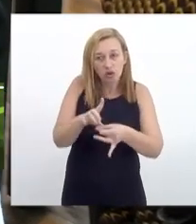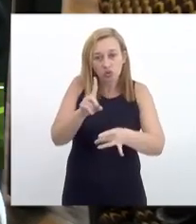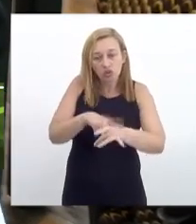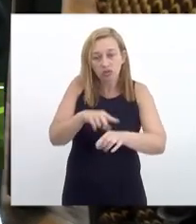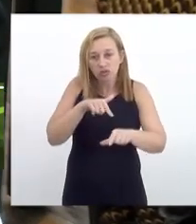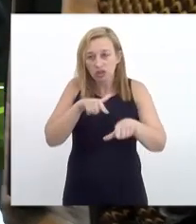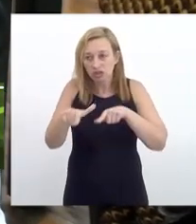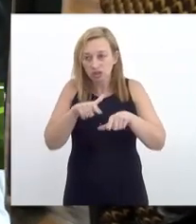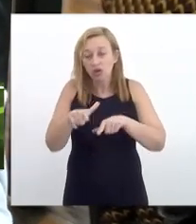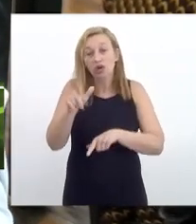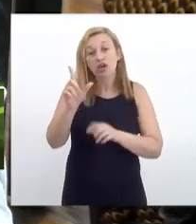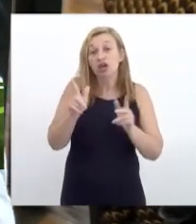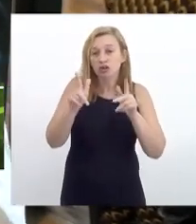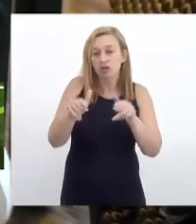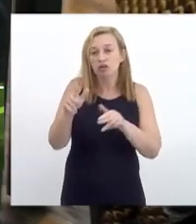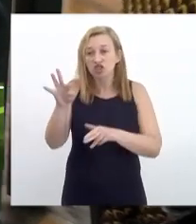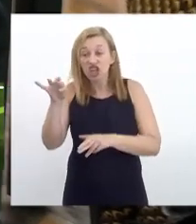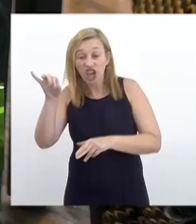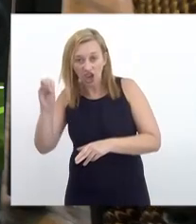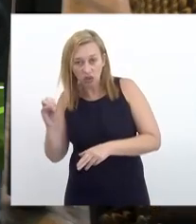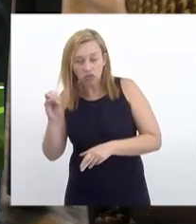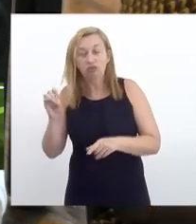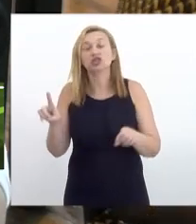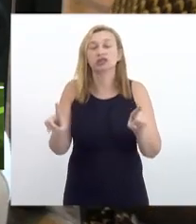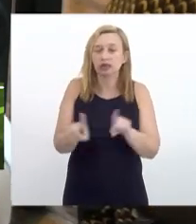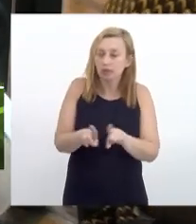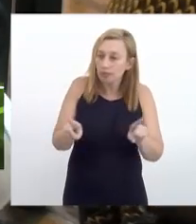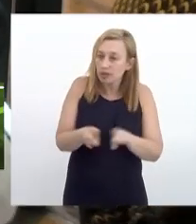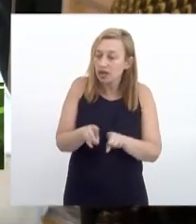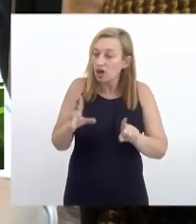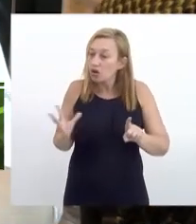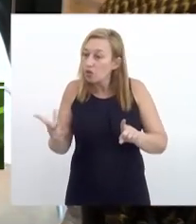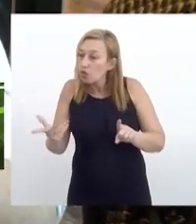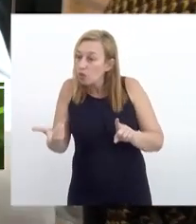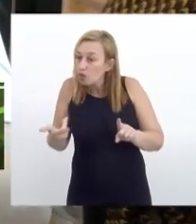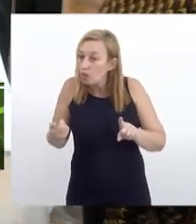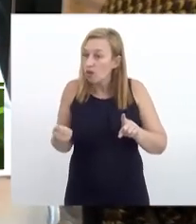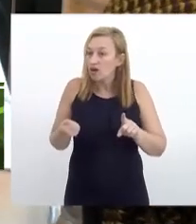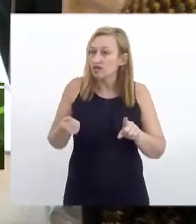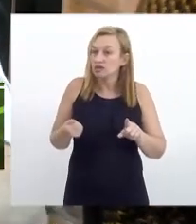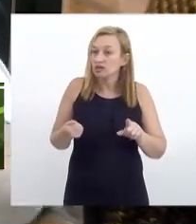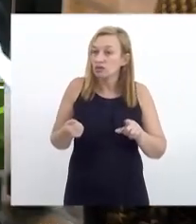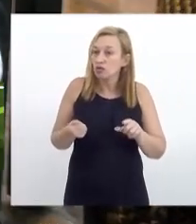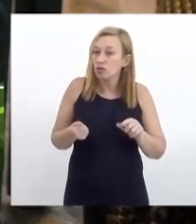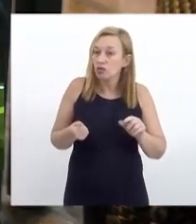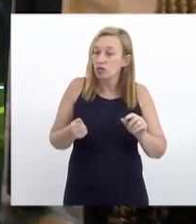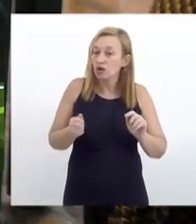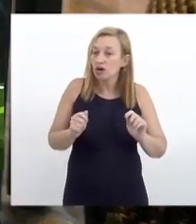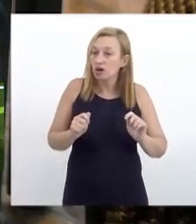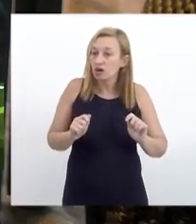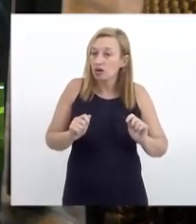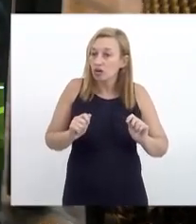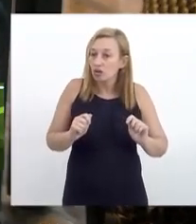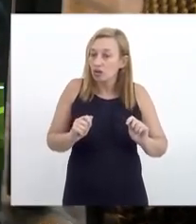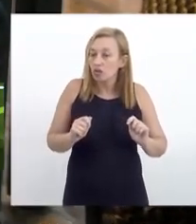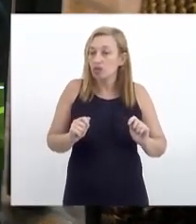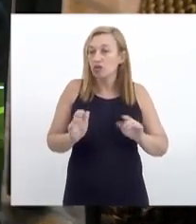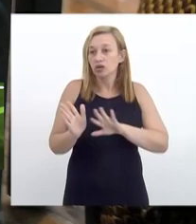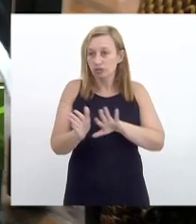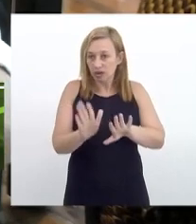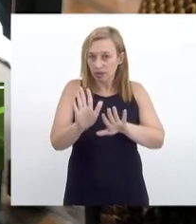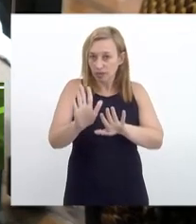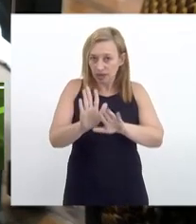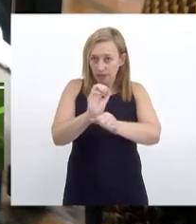serviço Como é o triênio Mas também A qualificação Ou aperfeiçoamento Aí presente Eu quero argumentar Já